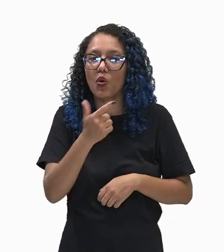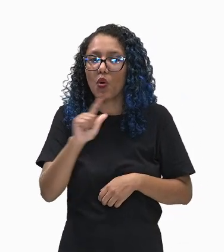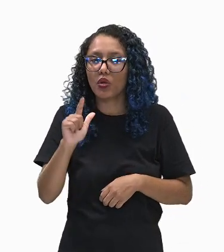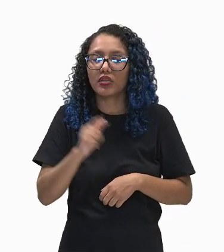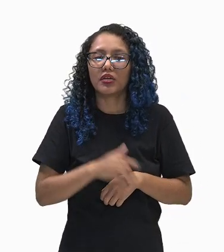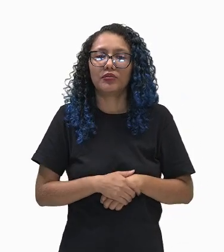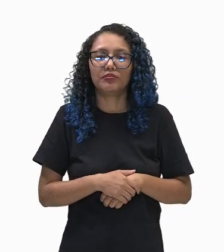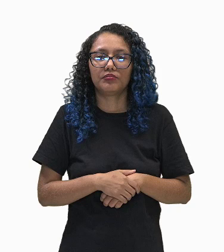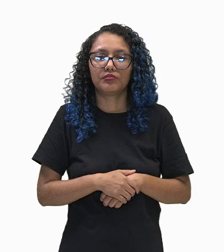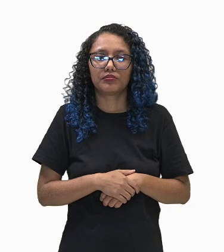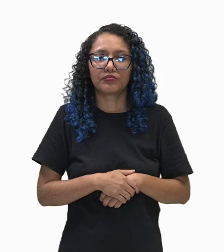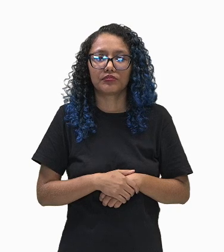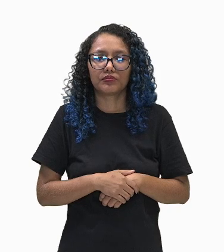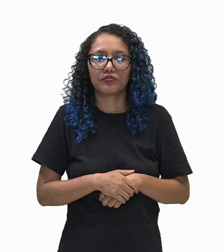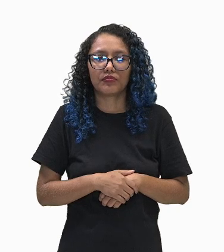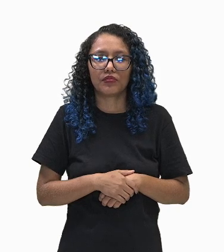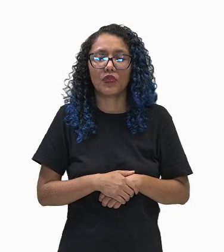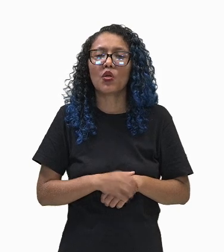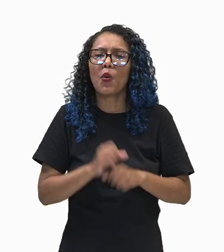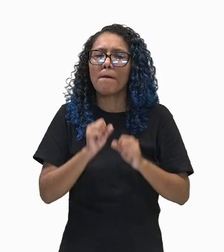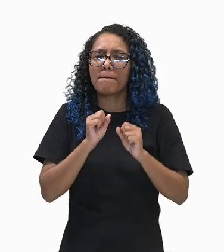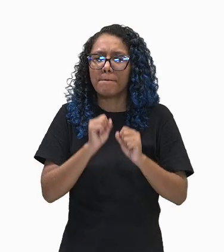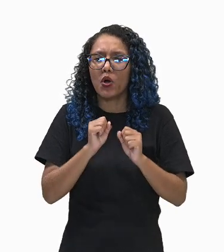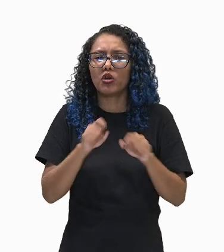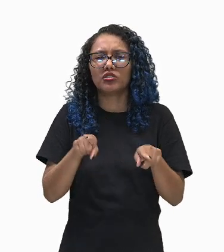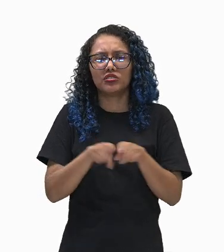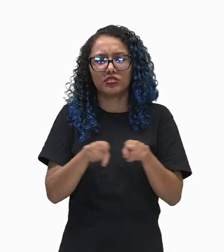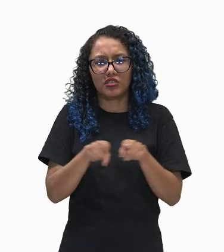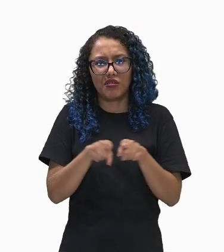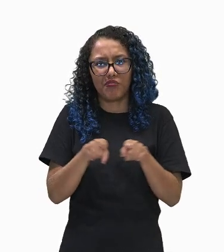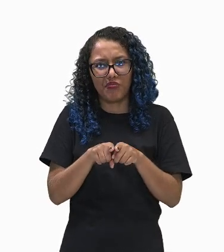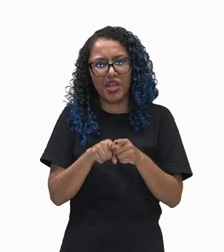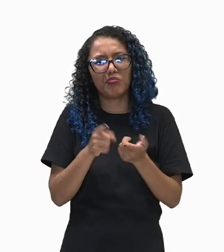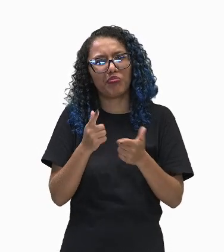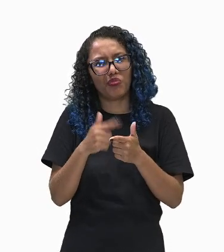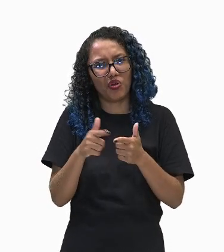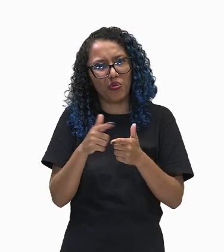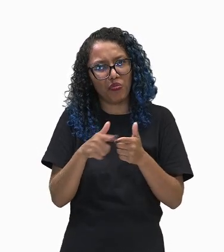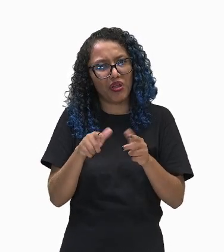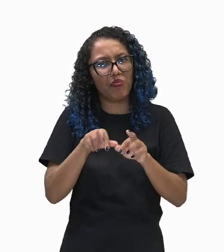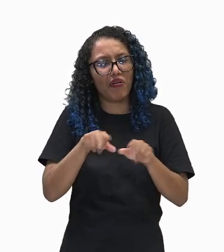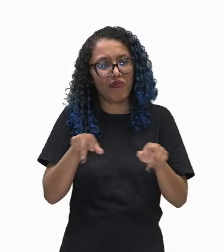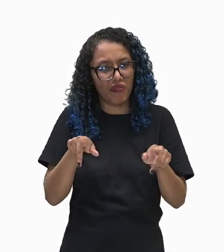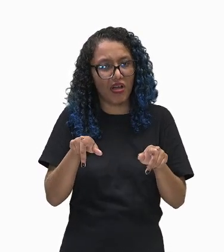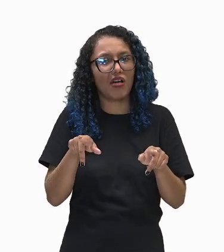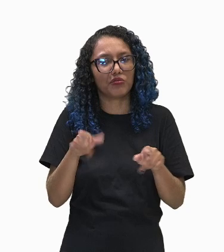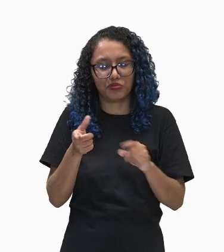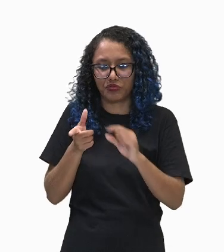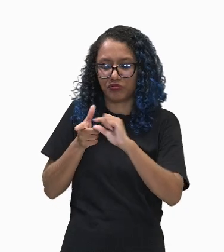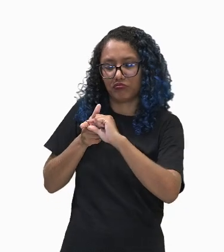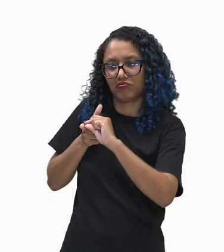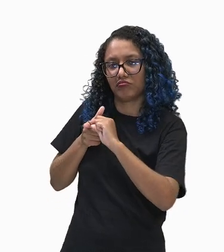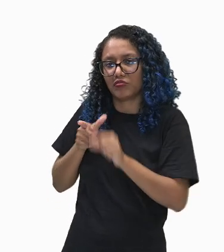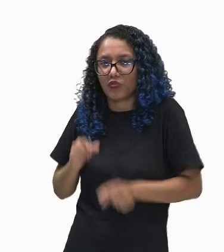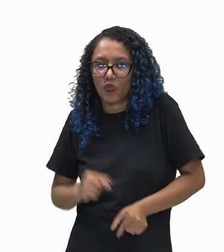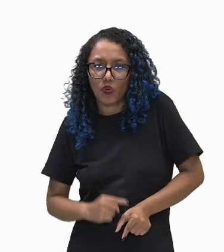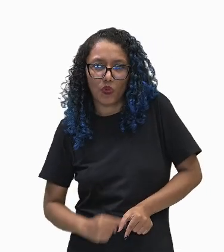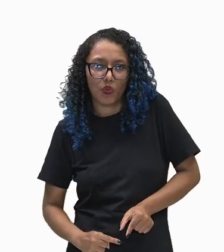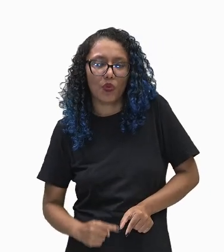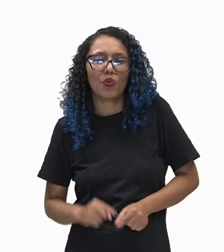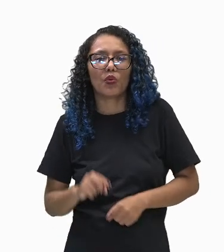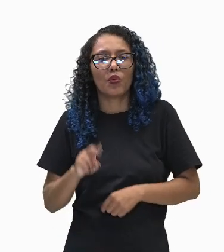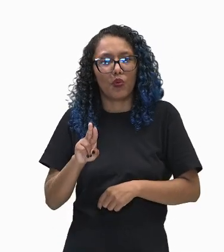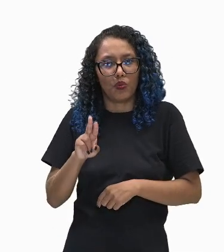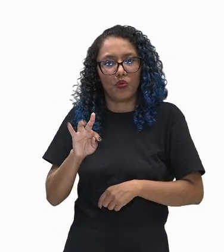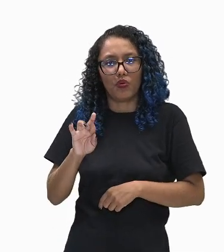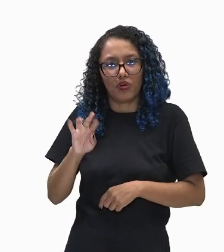uretra pode ser afetada por diversas condições médicas. Aí vem aquela informação que requer um pouquinho